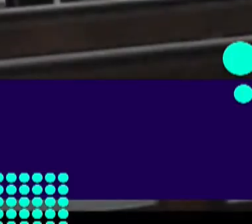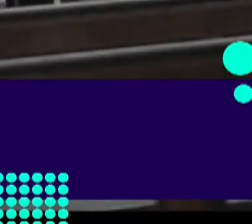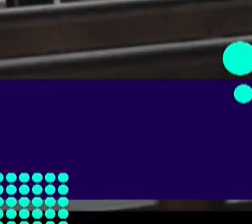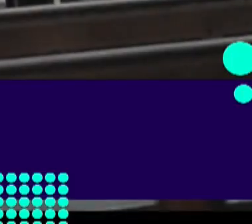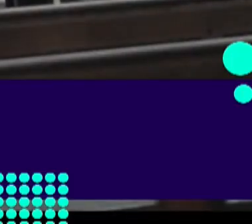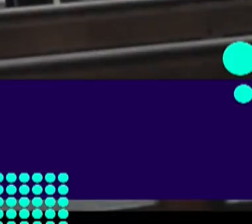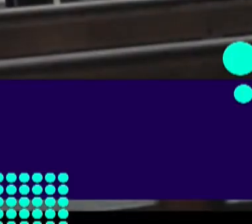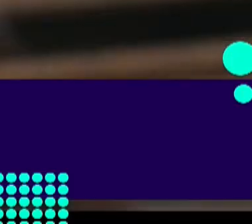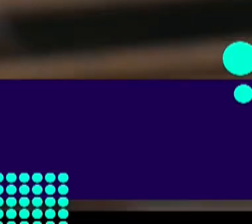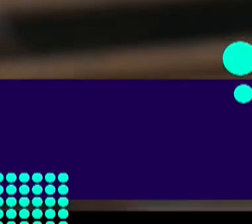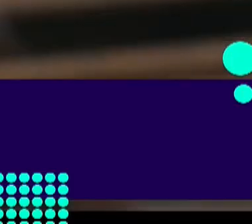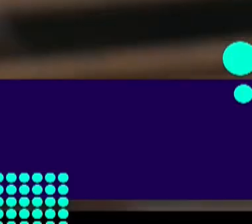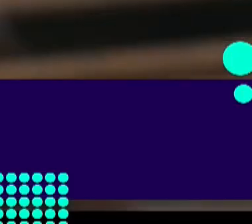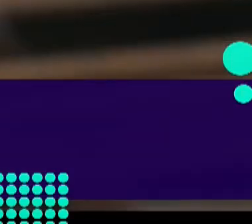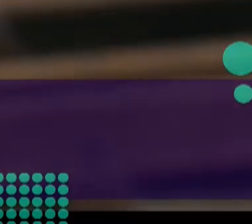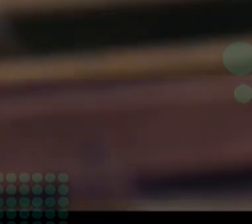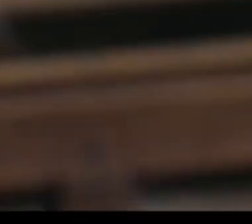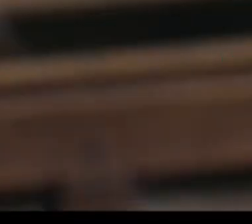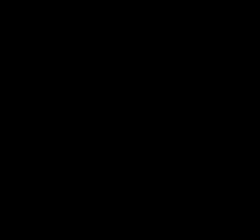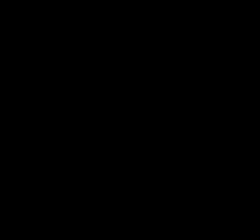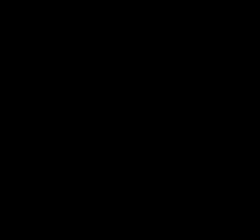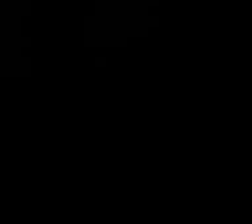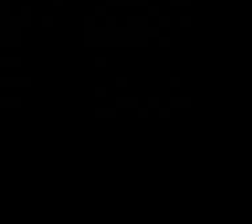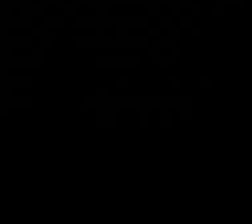It takes strength to build something beautiful.